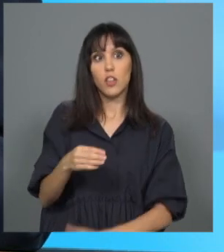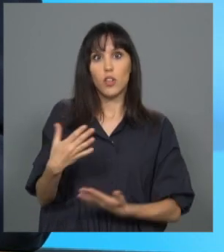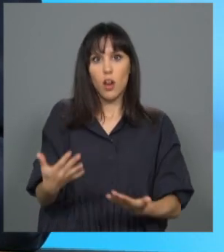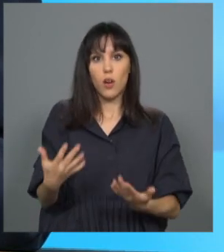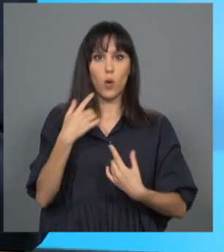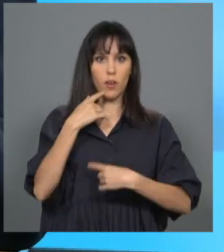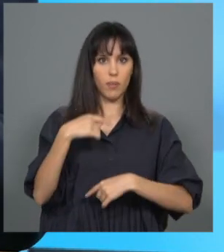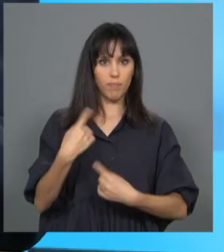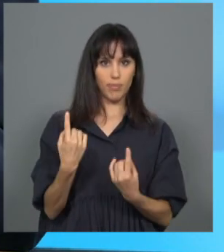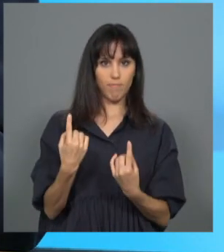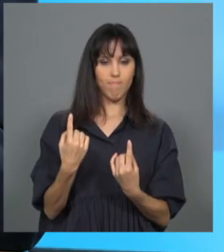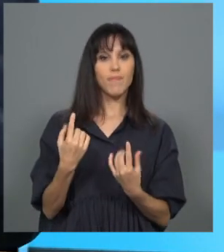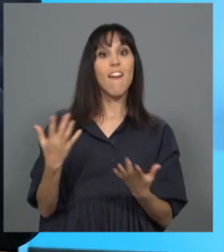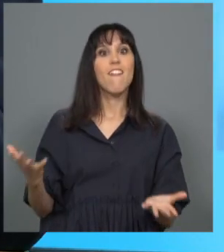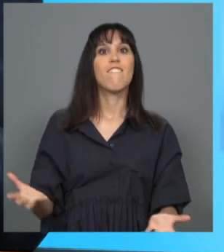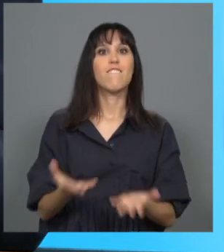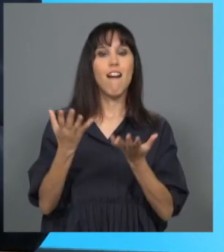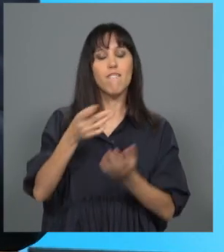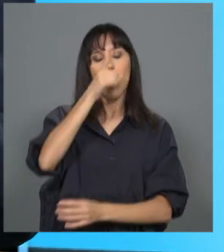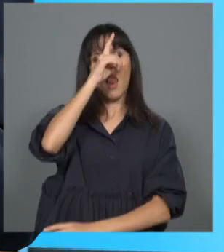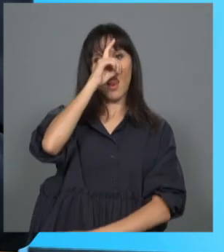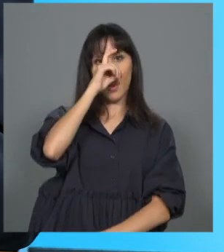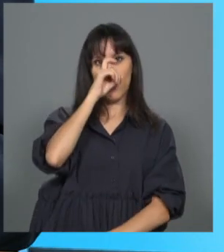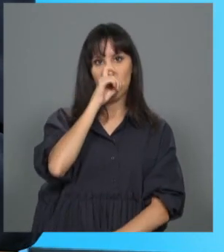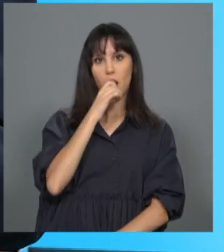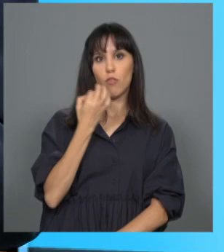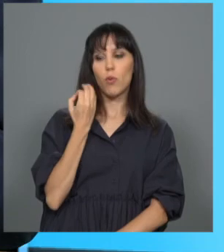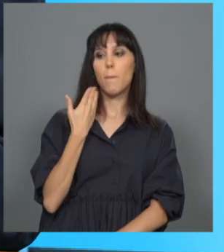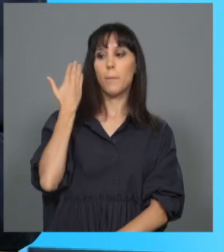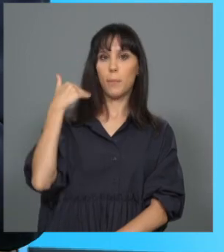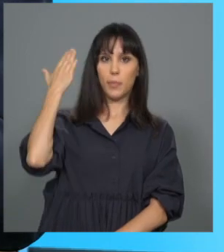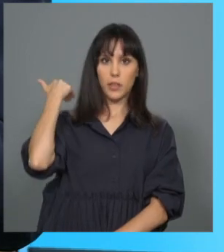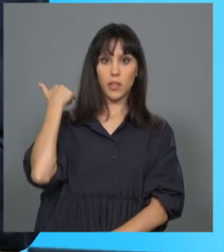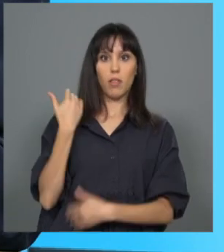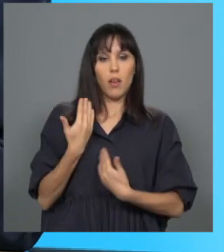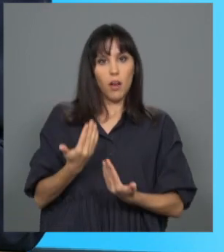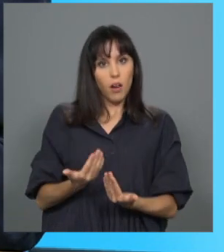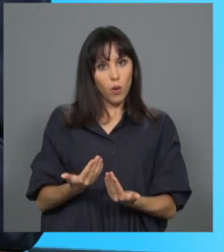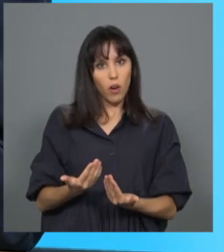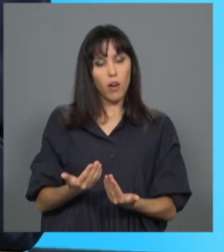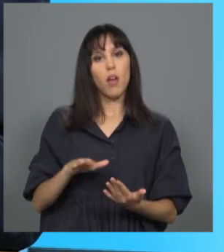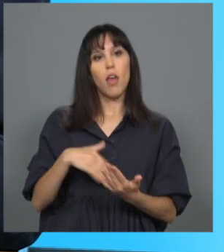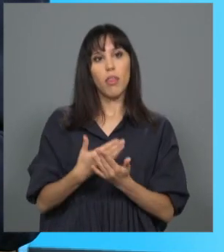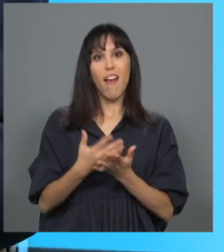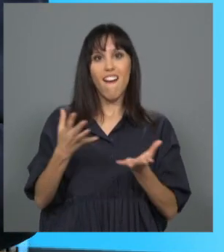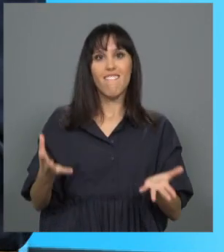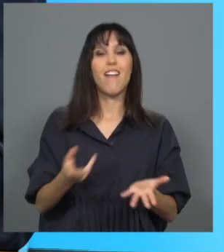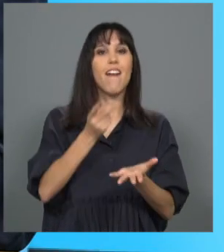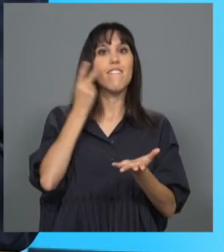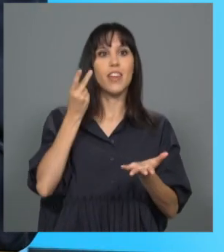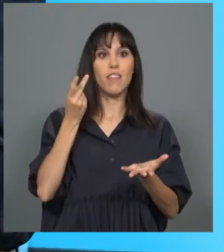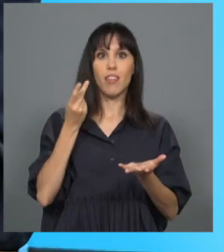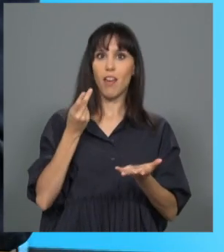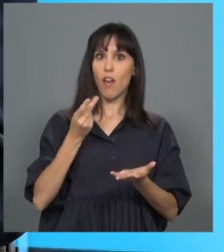fazendo reavivar a memória do passado para dar vida e